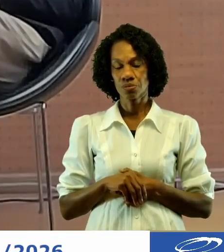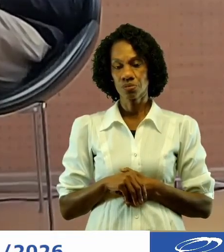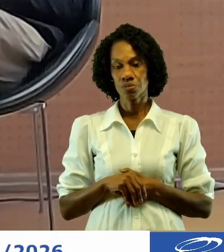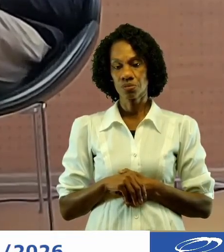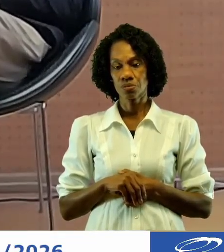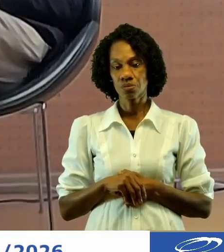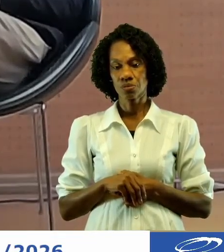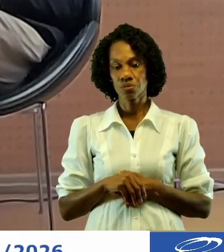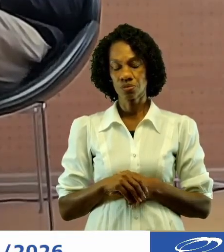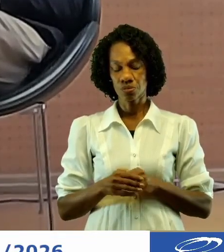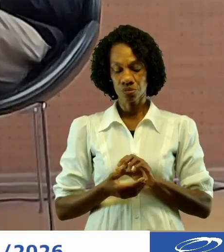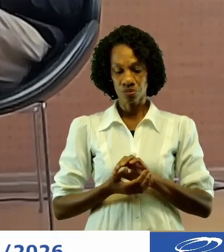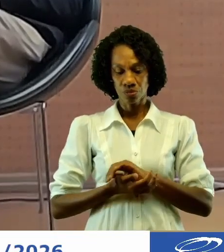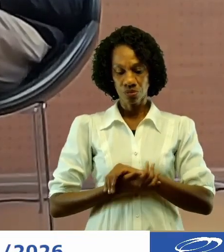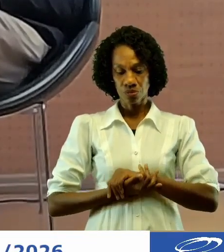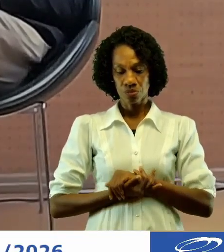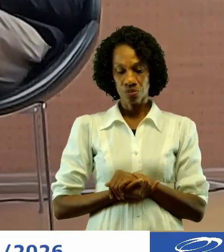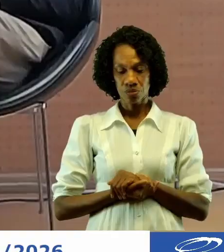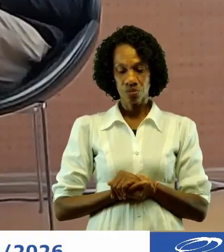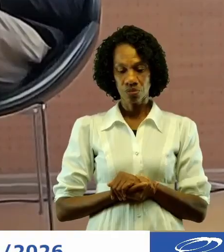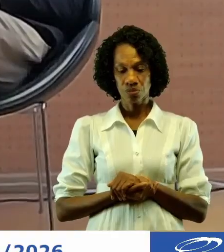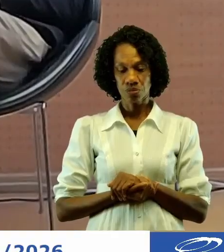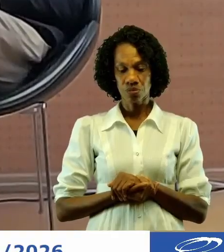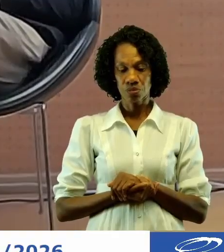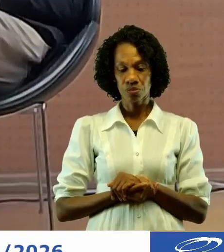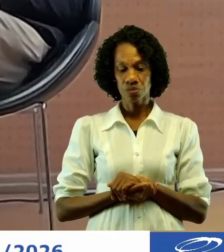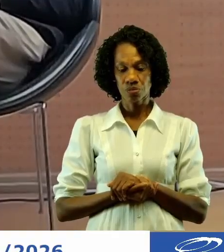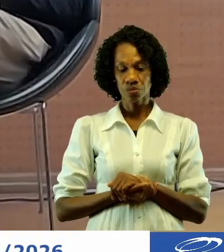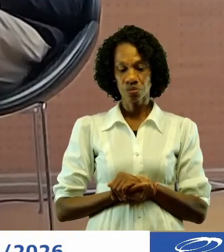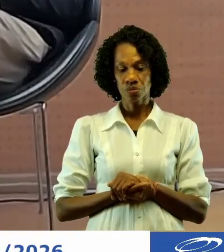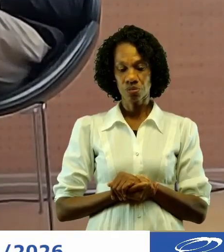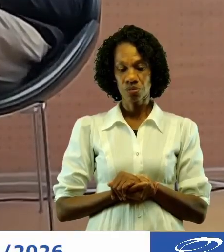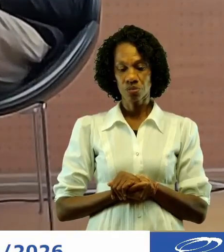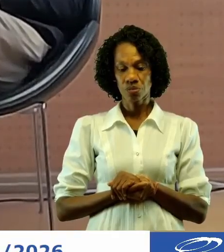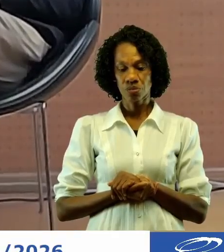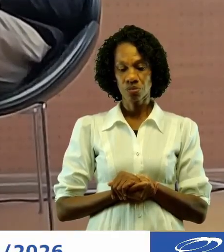infections of gram-negative bacteria related to